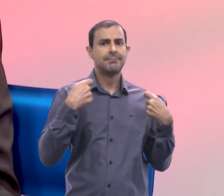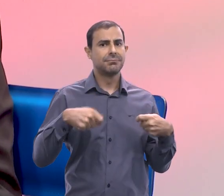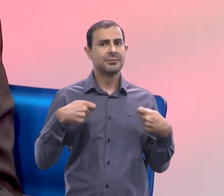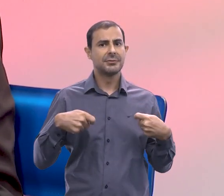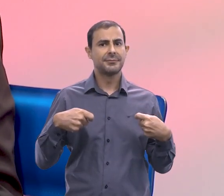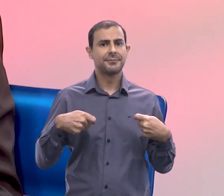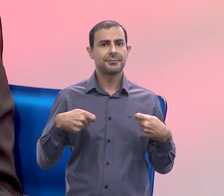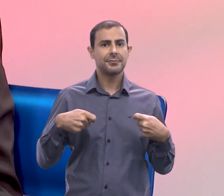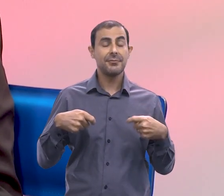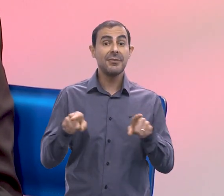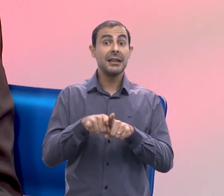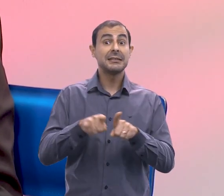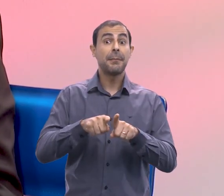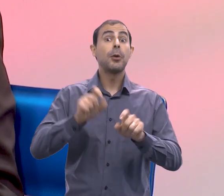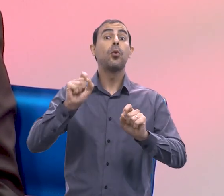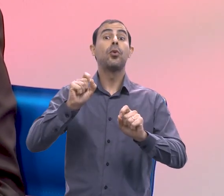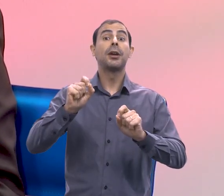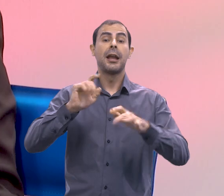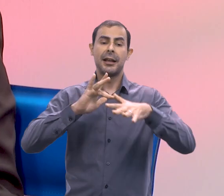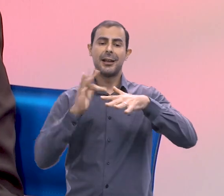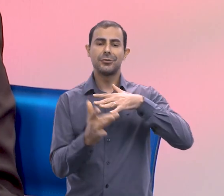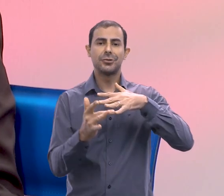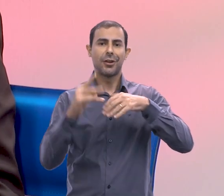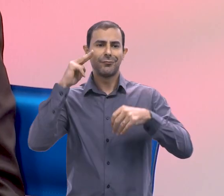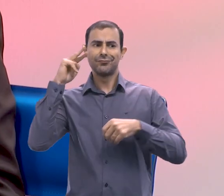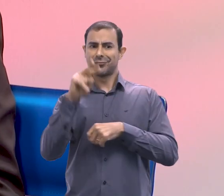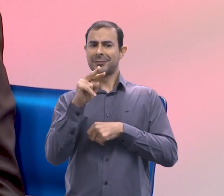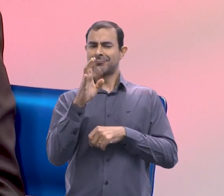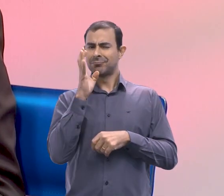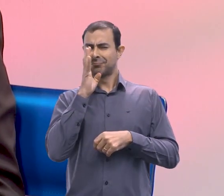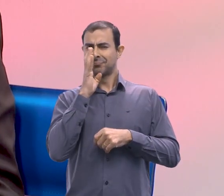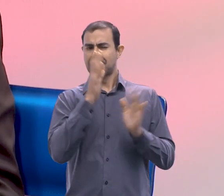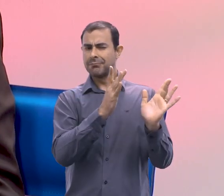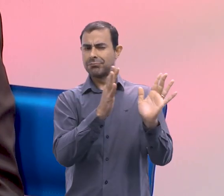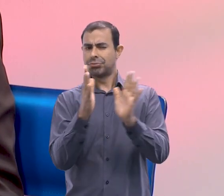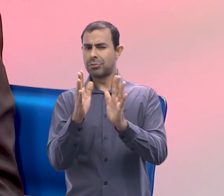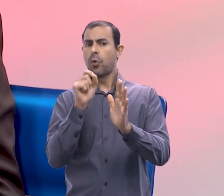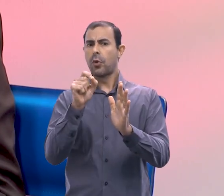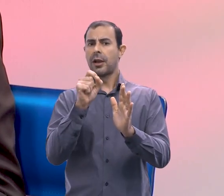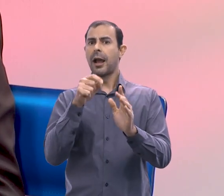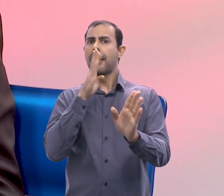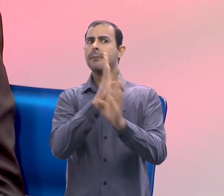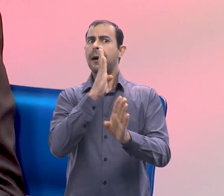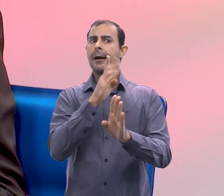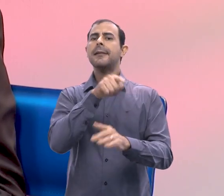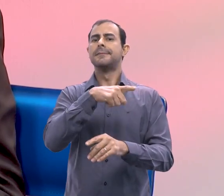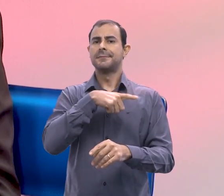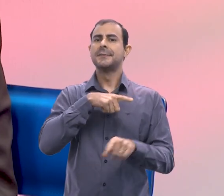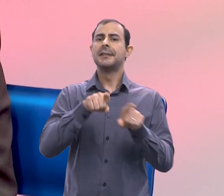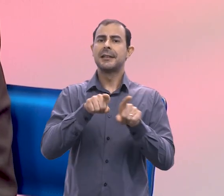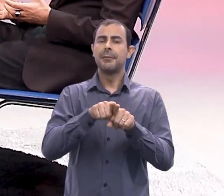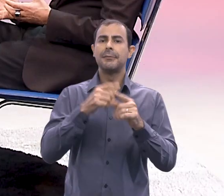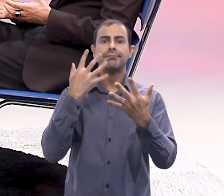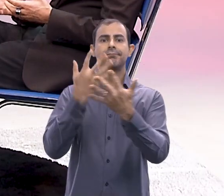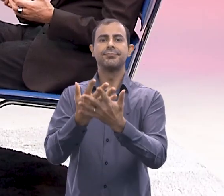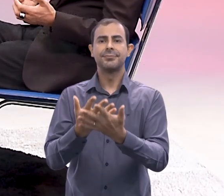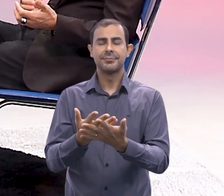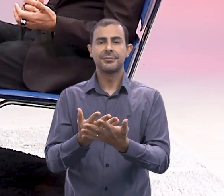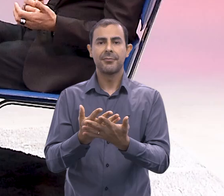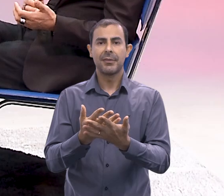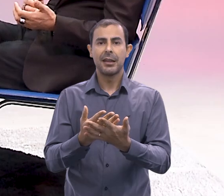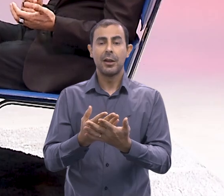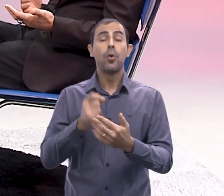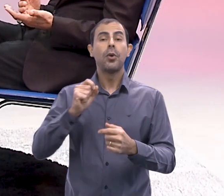que ele posta em redes sociais. O que ele está postando, observar e chegar direto, como os teóricos,